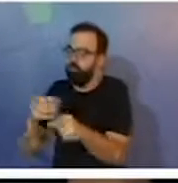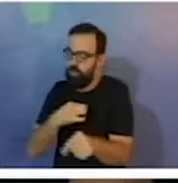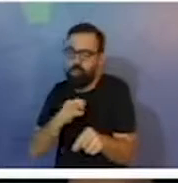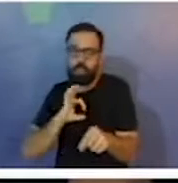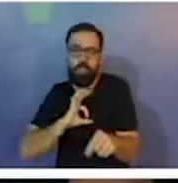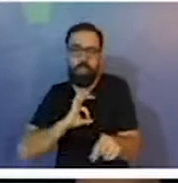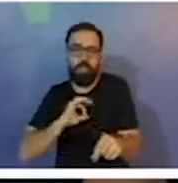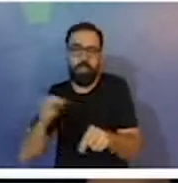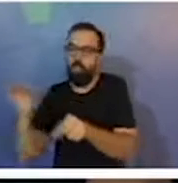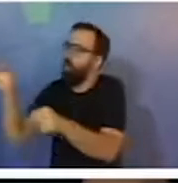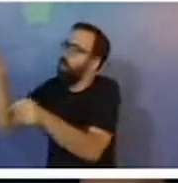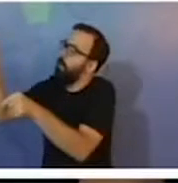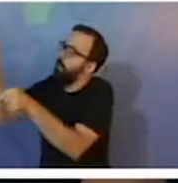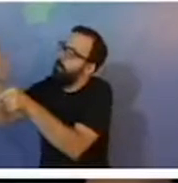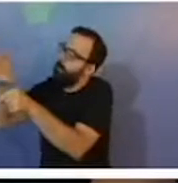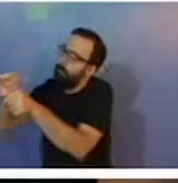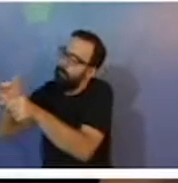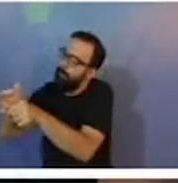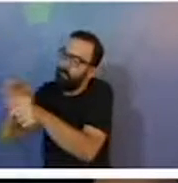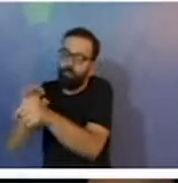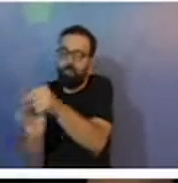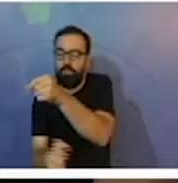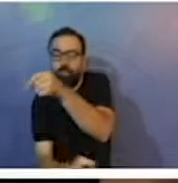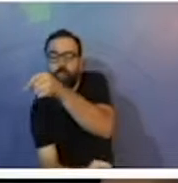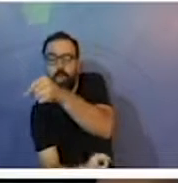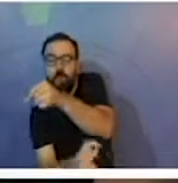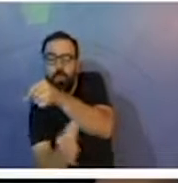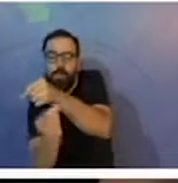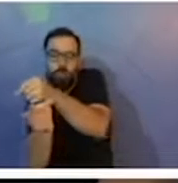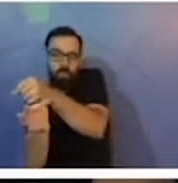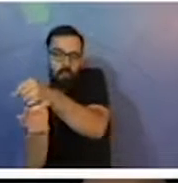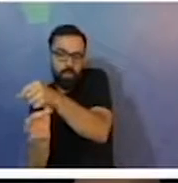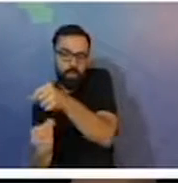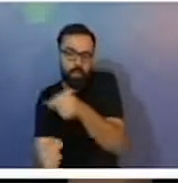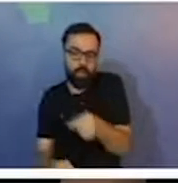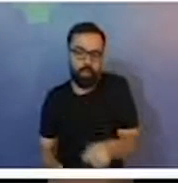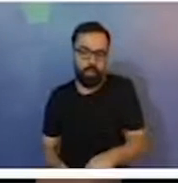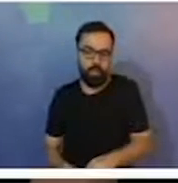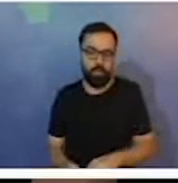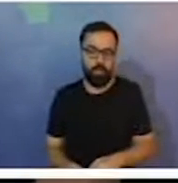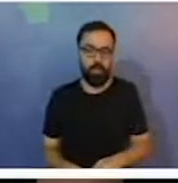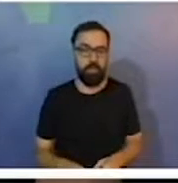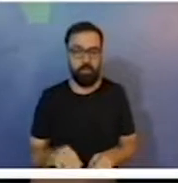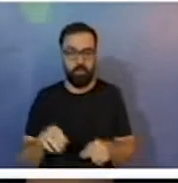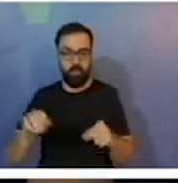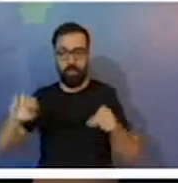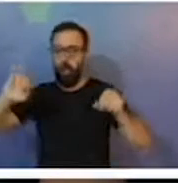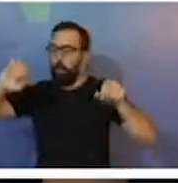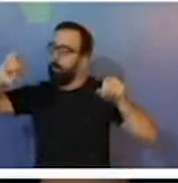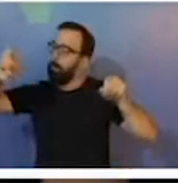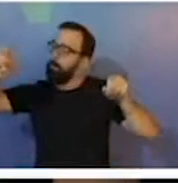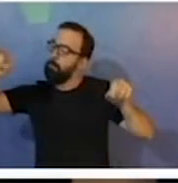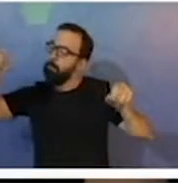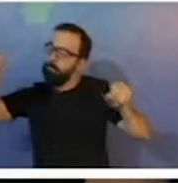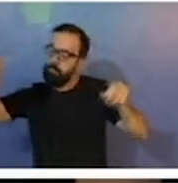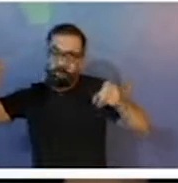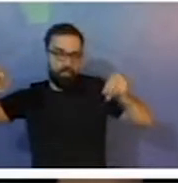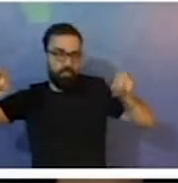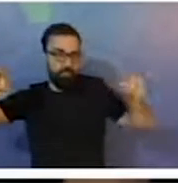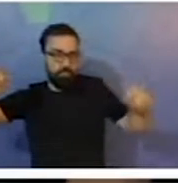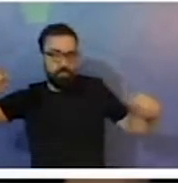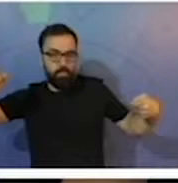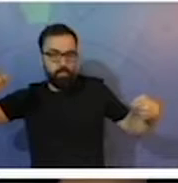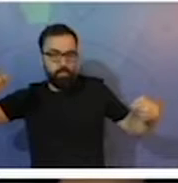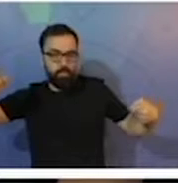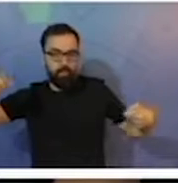de cada lado Bastando o arame pelos dois Buraquinhos do botão dobre 2 cm de